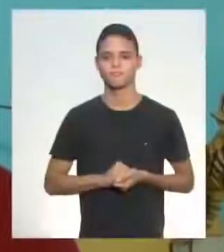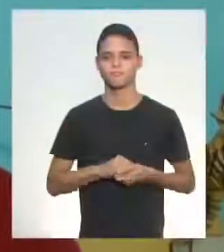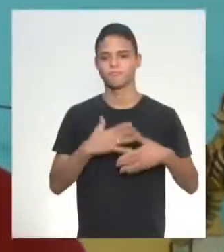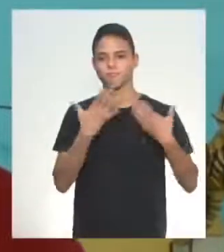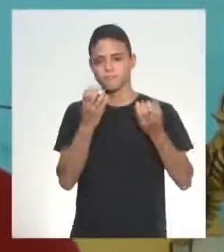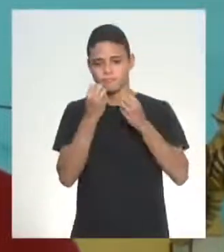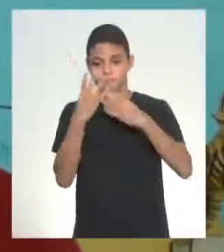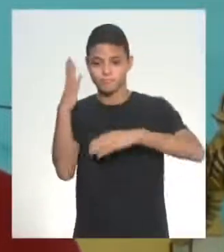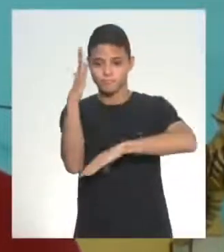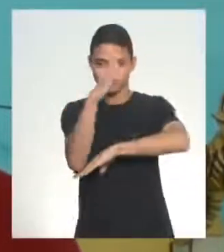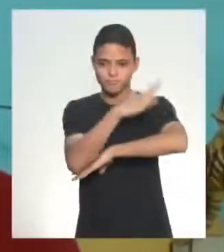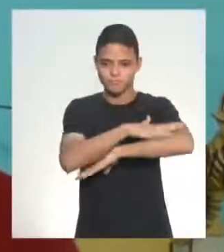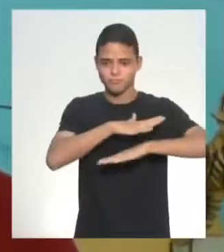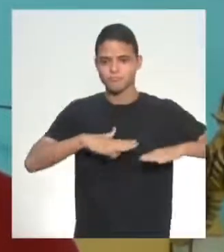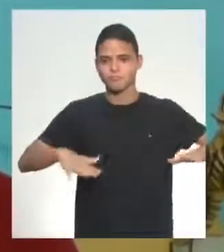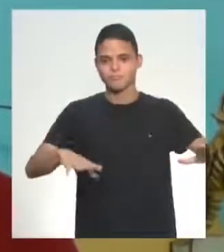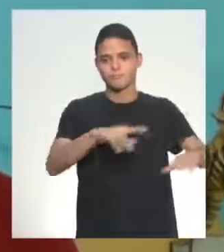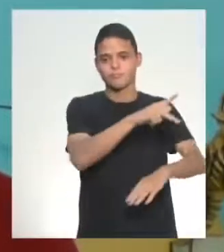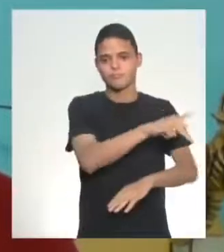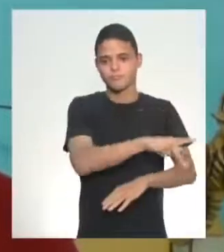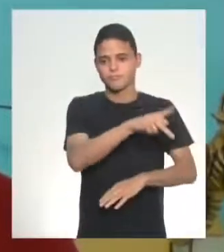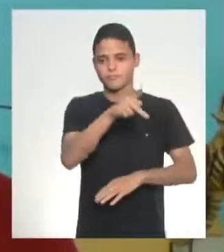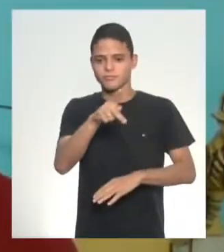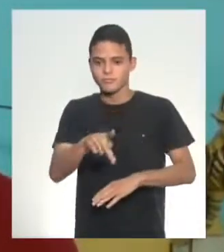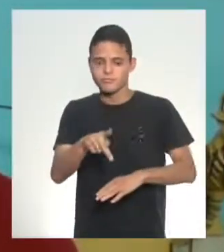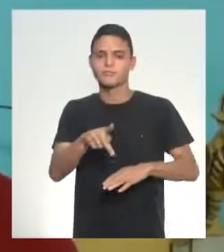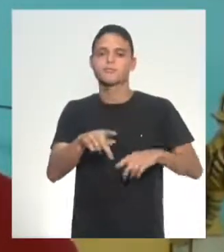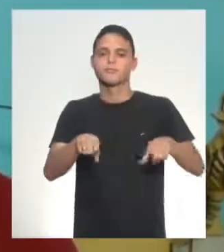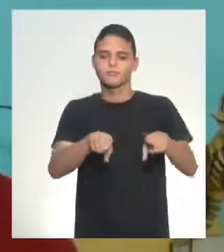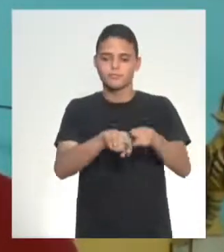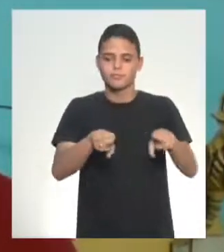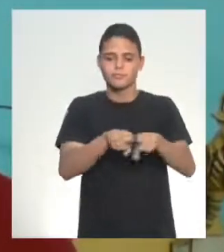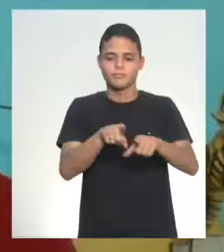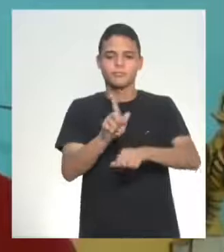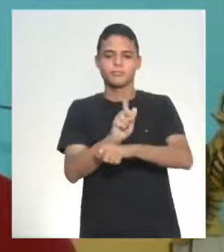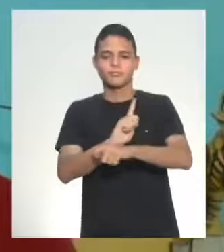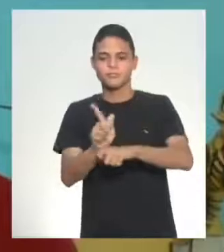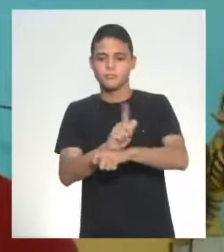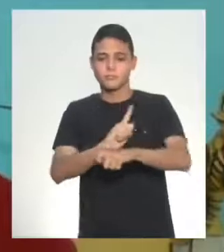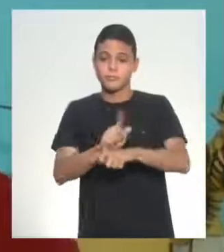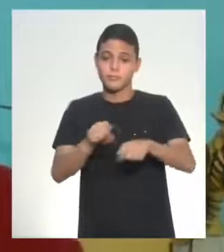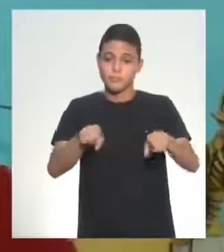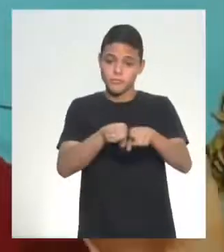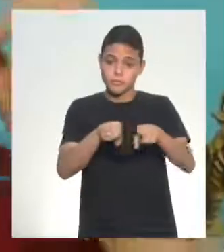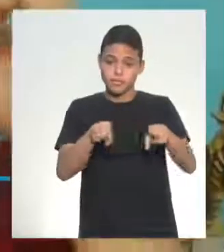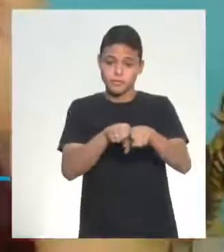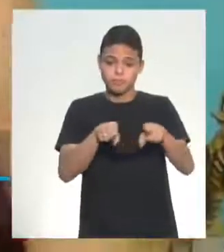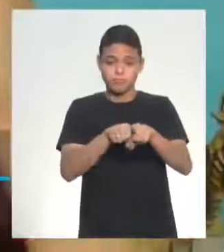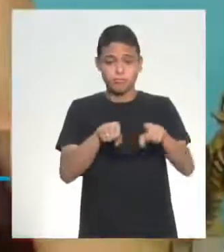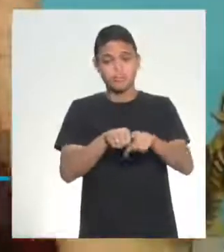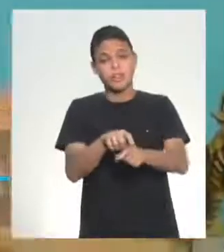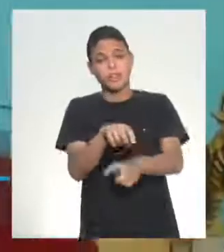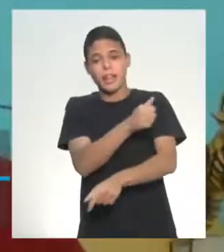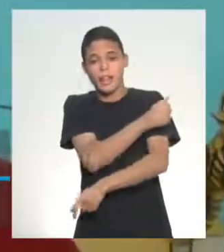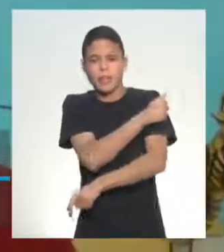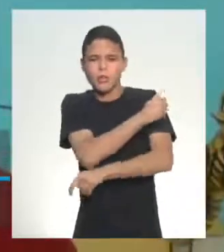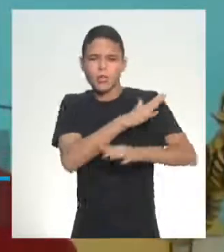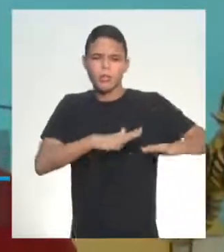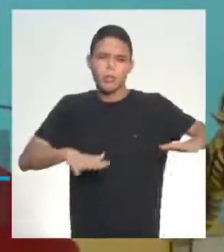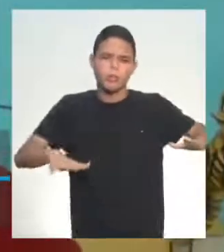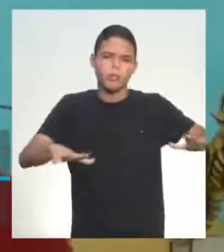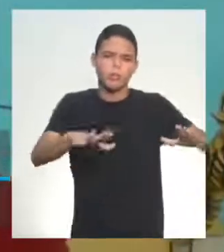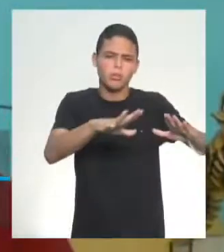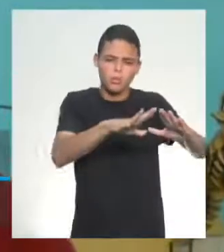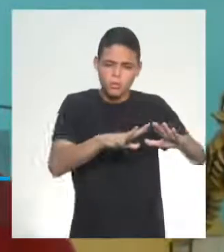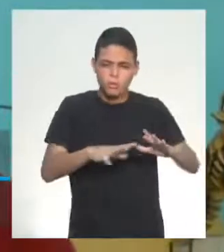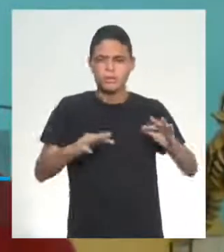Muito boa tarde, professores, professoras, gestores e especialmente alunos de toda a rede de educação de São Paulo que